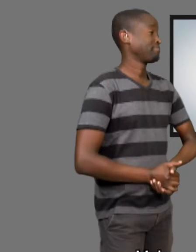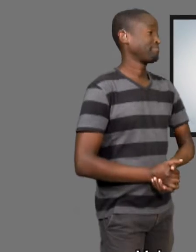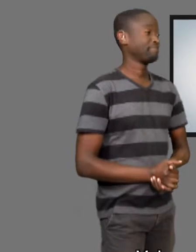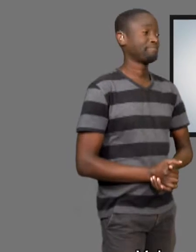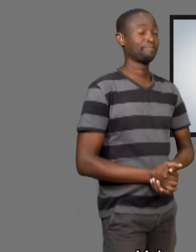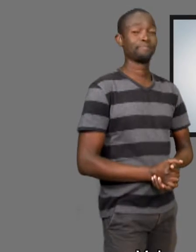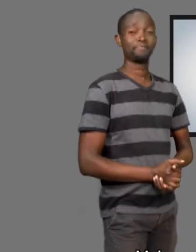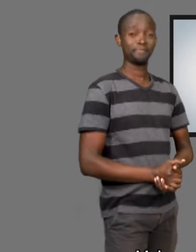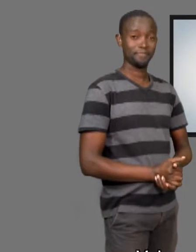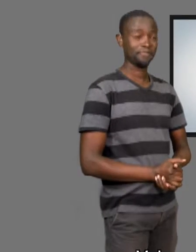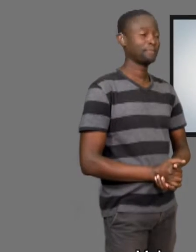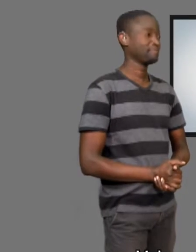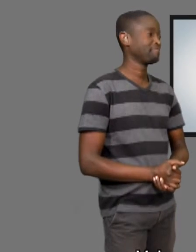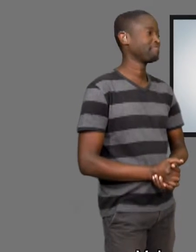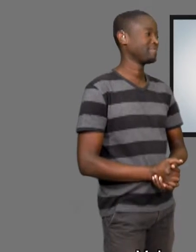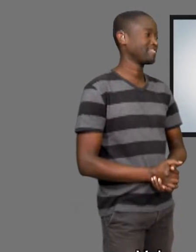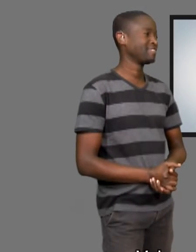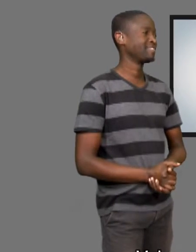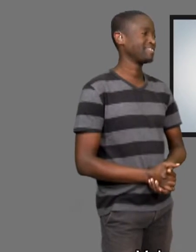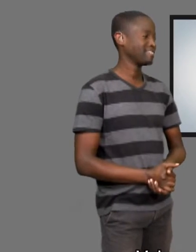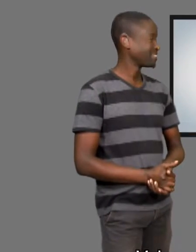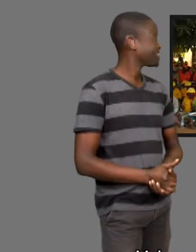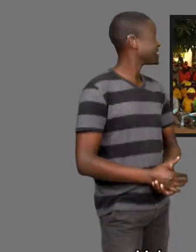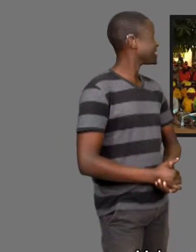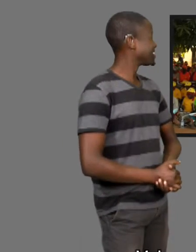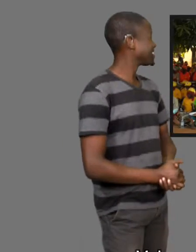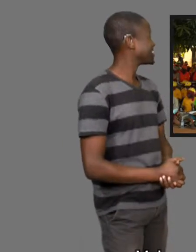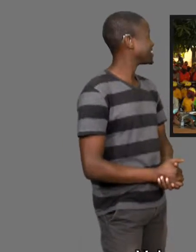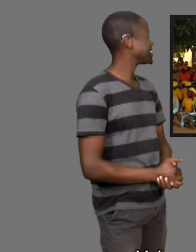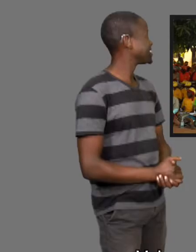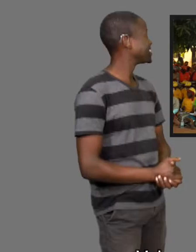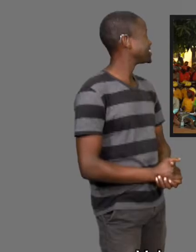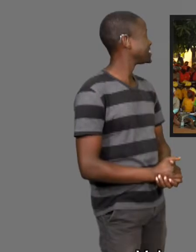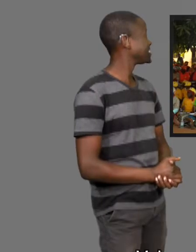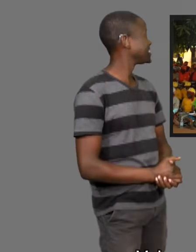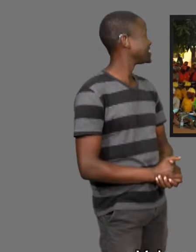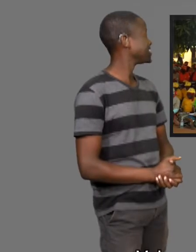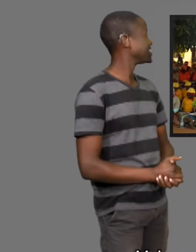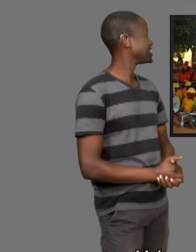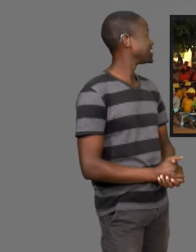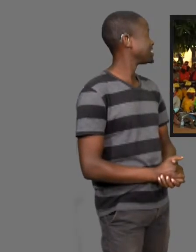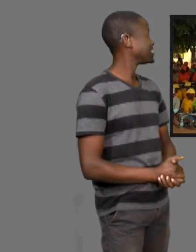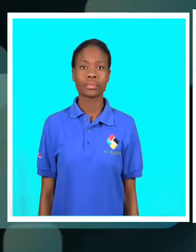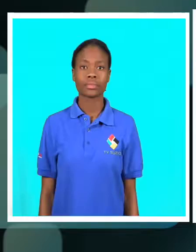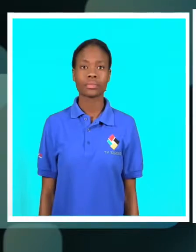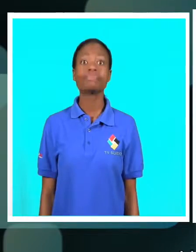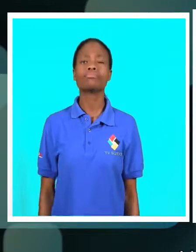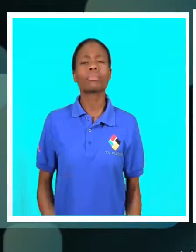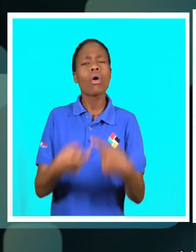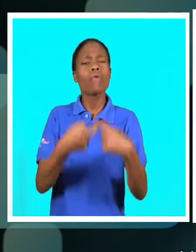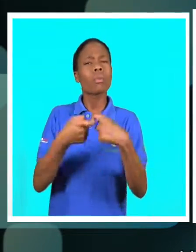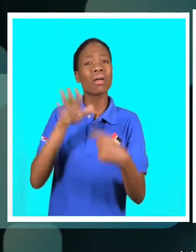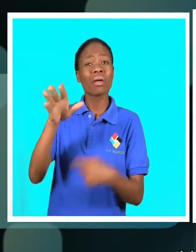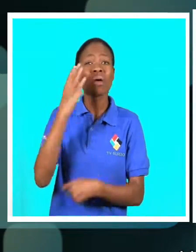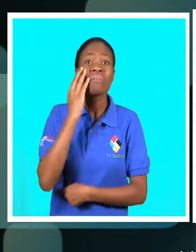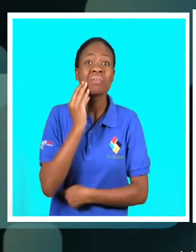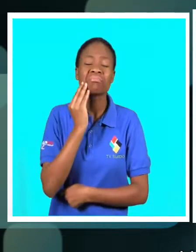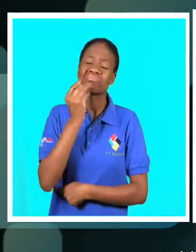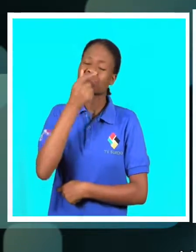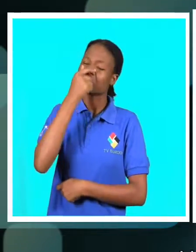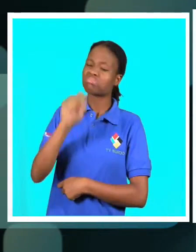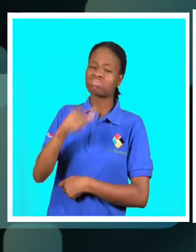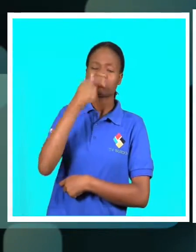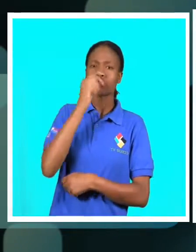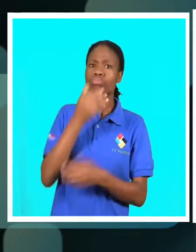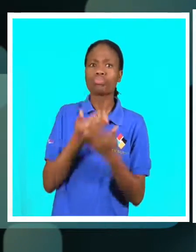Veja a reportagem de Lisete Vieira. Idosos são abandonados pelos seus